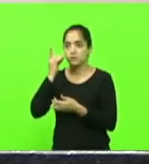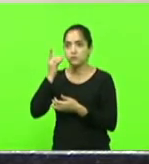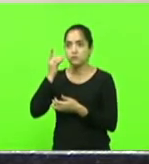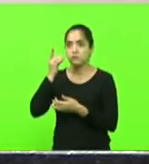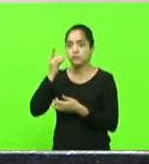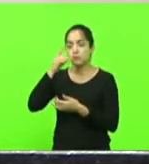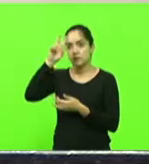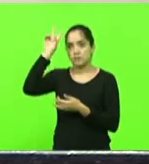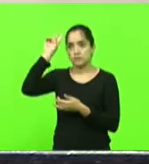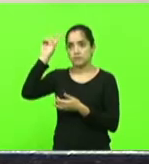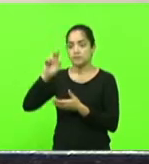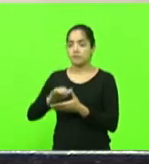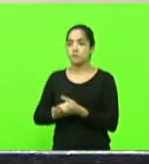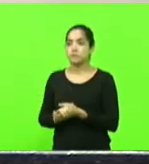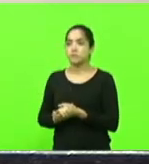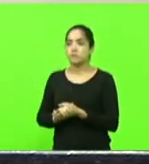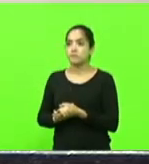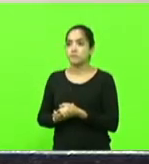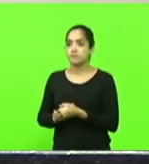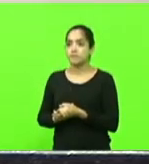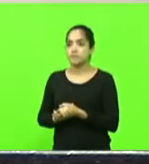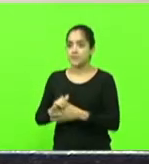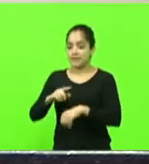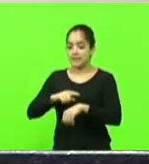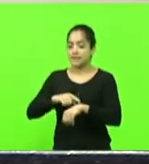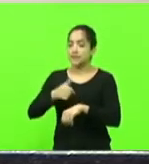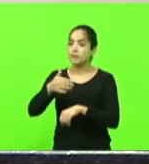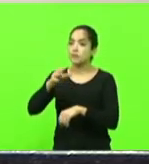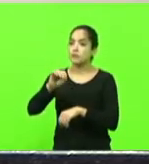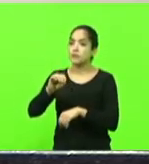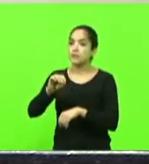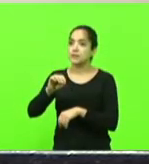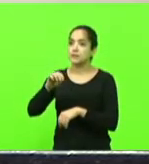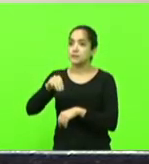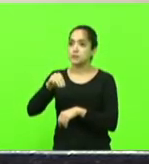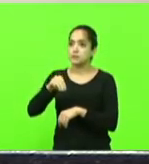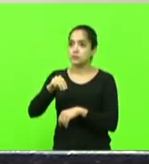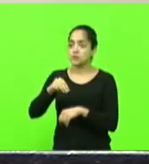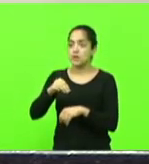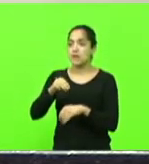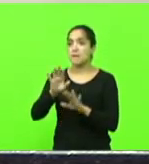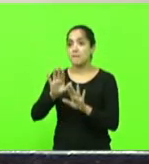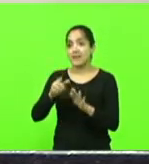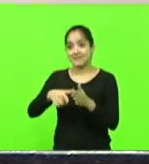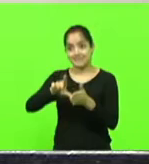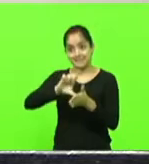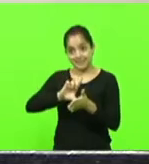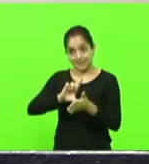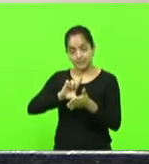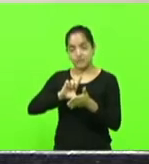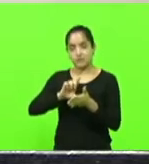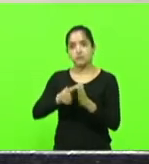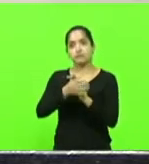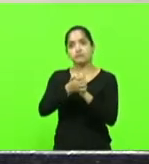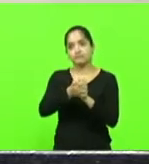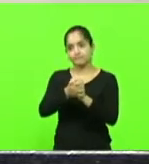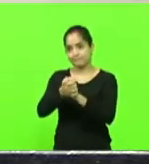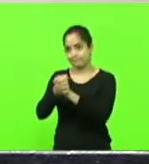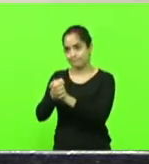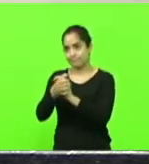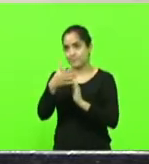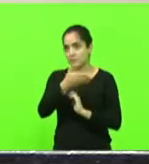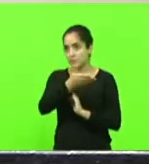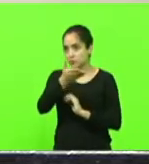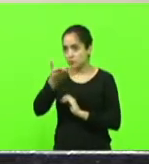Carro Preso. Vossa Excelência terá 10 minutos, mas antes eu gostaria de, em nome de todos os deputados, cumprimentar todos os nossos